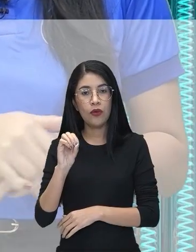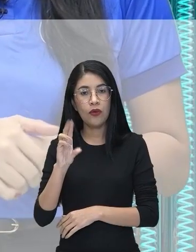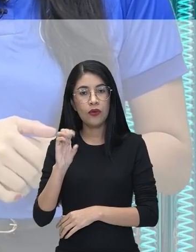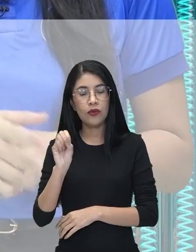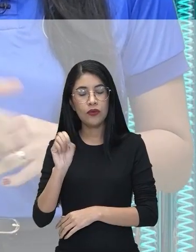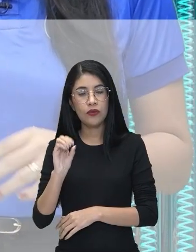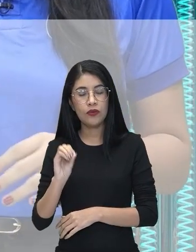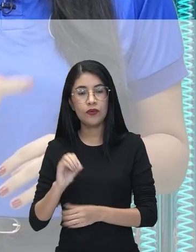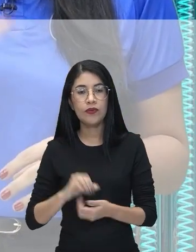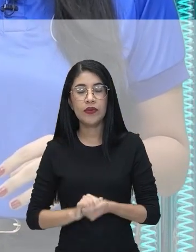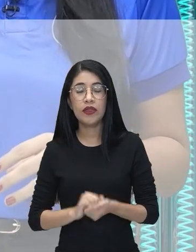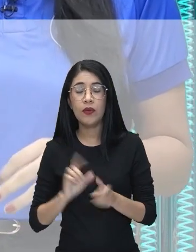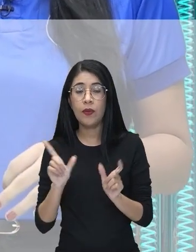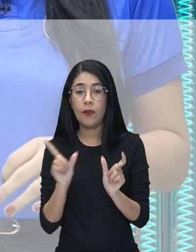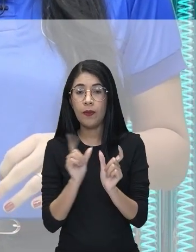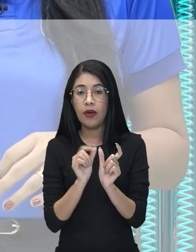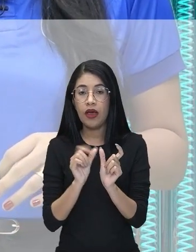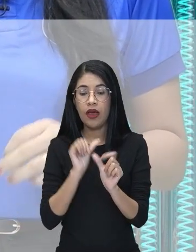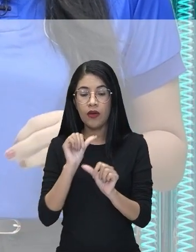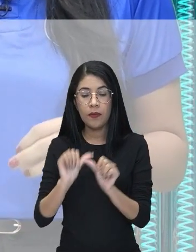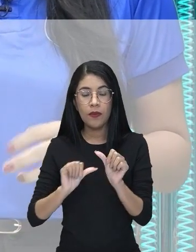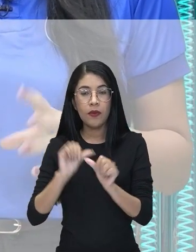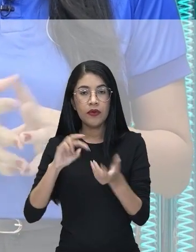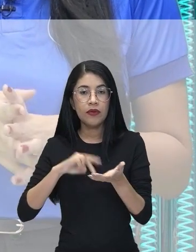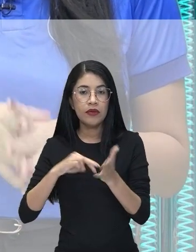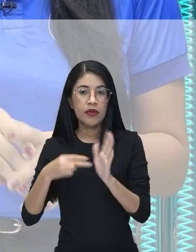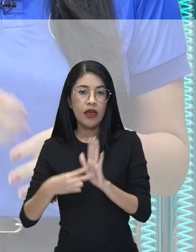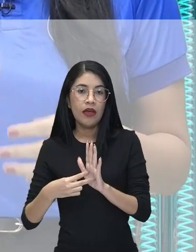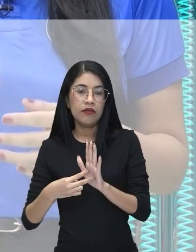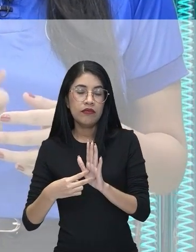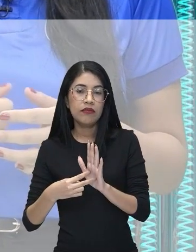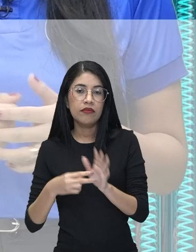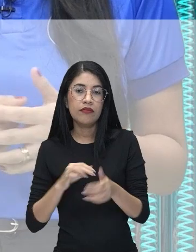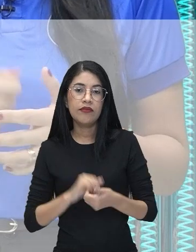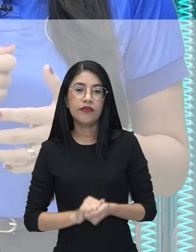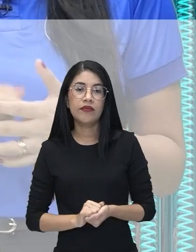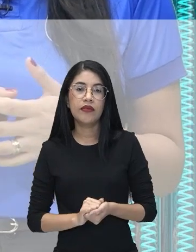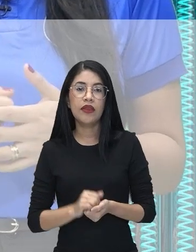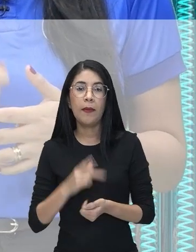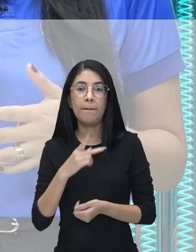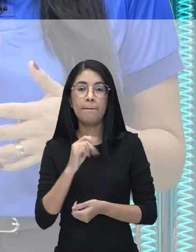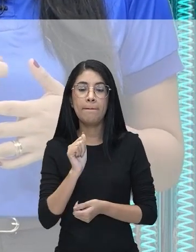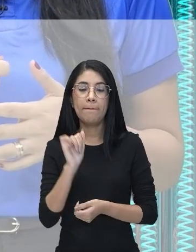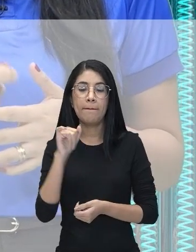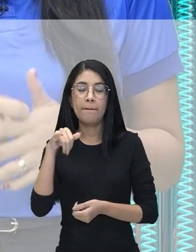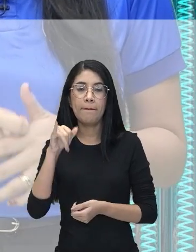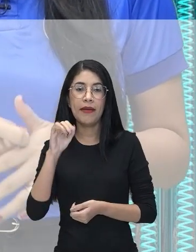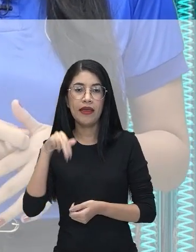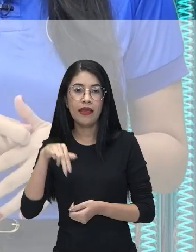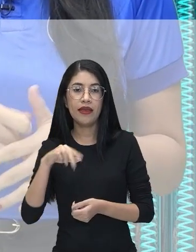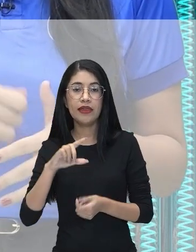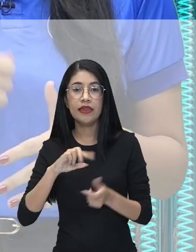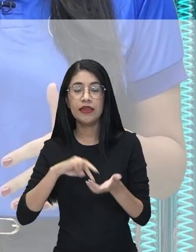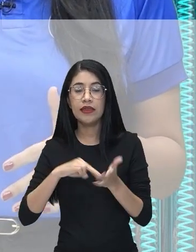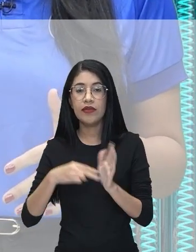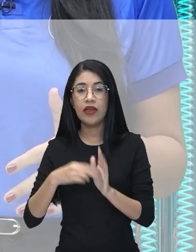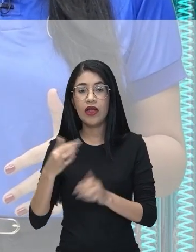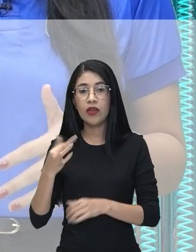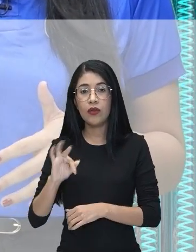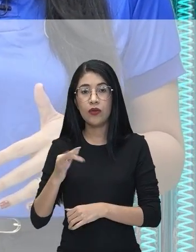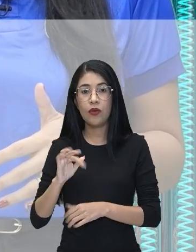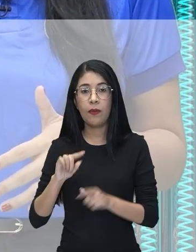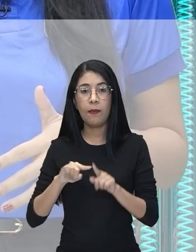o sufixo, eu mudo o significado da palavra? Então, pain é dor, mas se eu